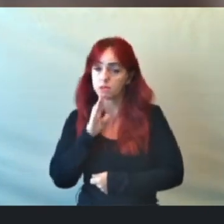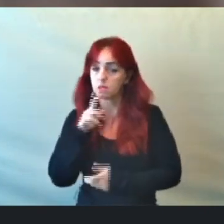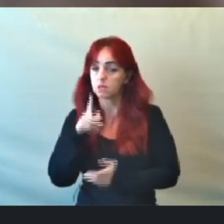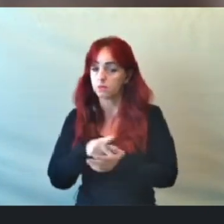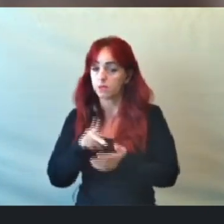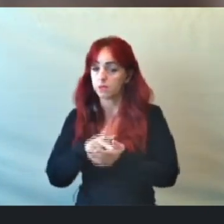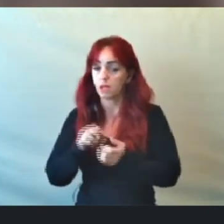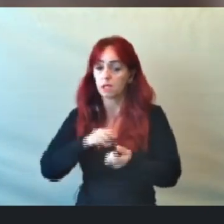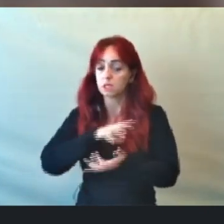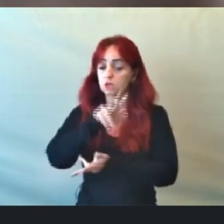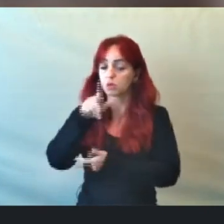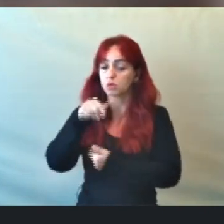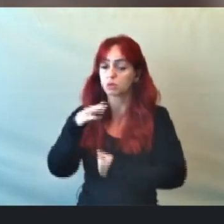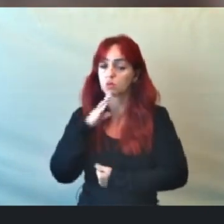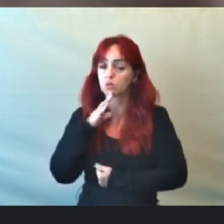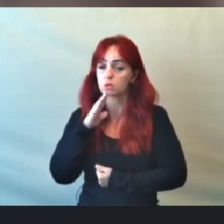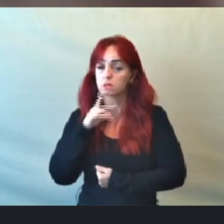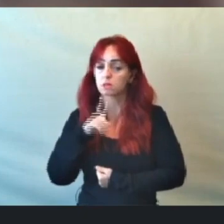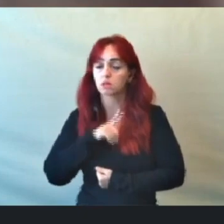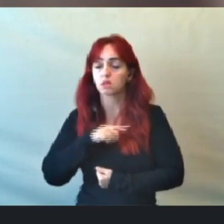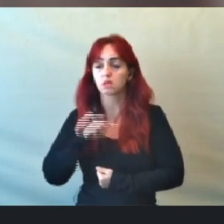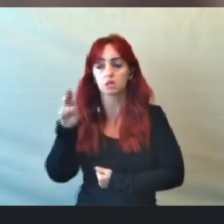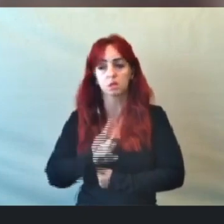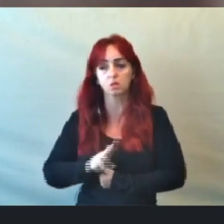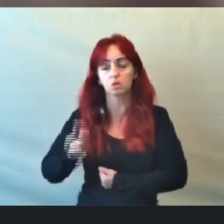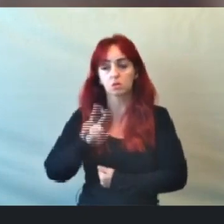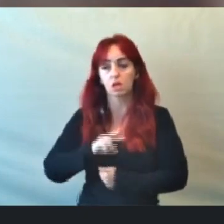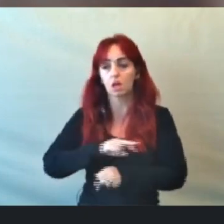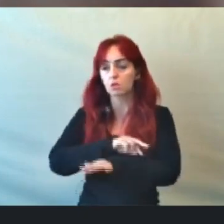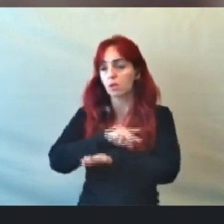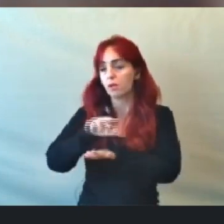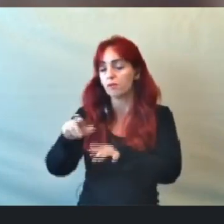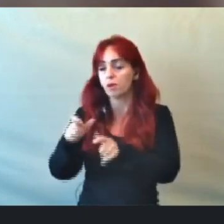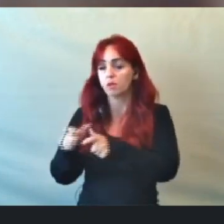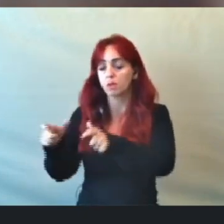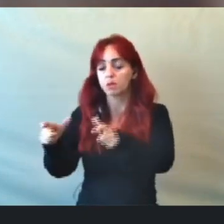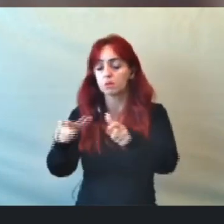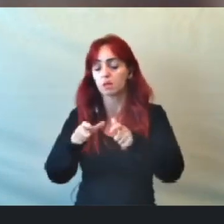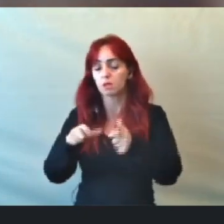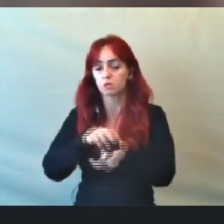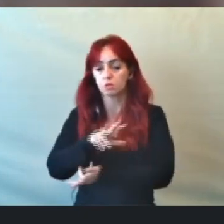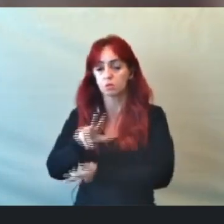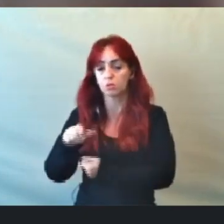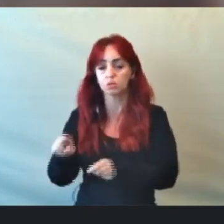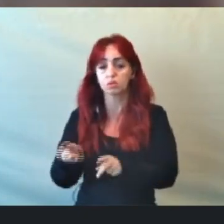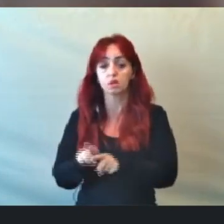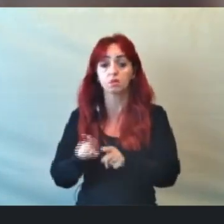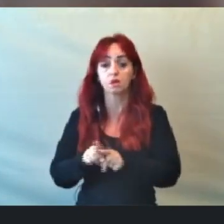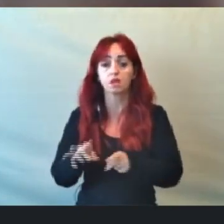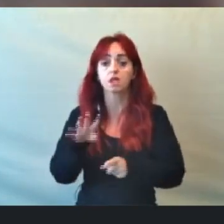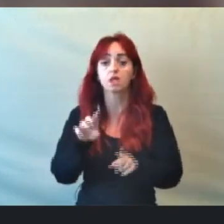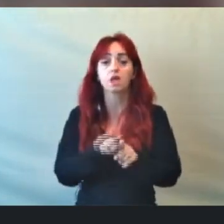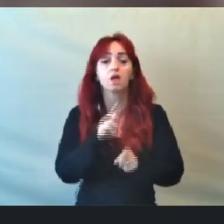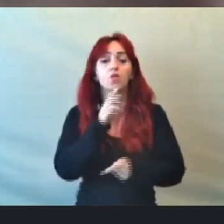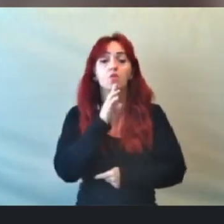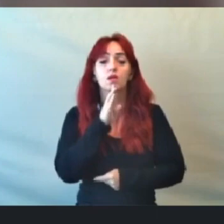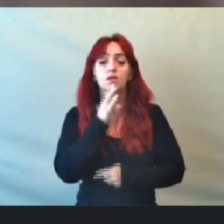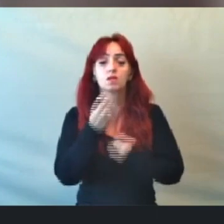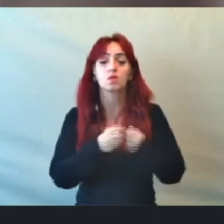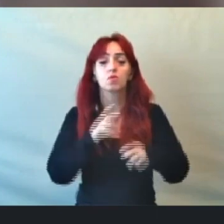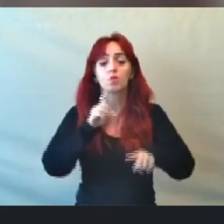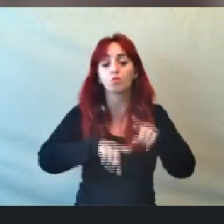sido usado em vários ambientes em volta ao mundo. É conhecido como um produto que efetivamente